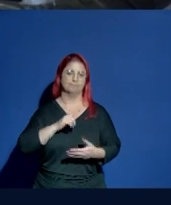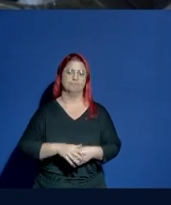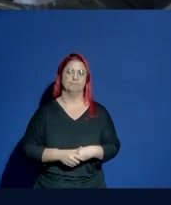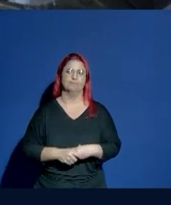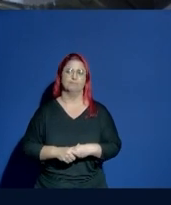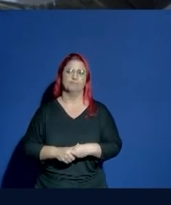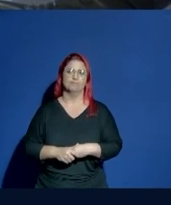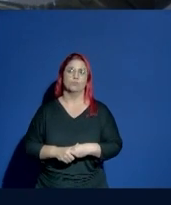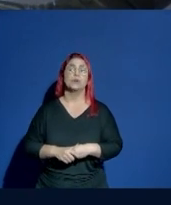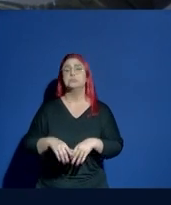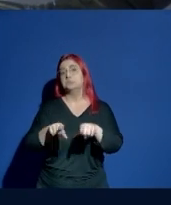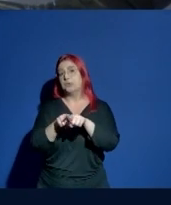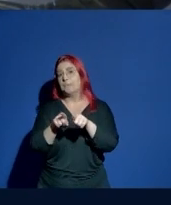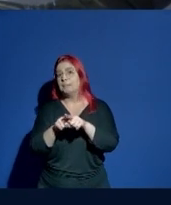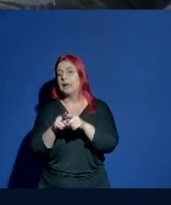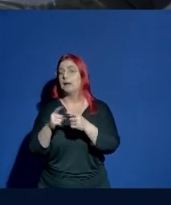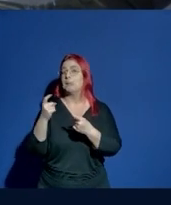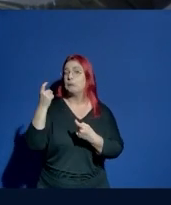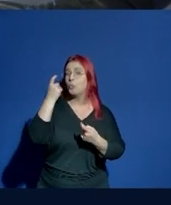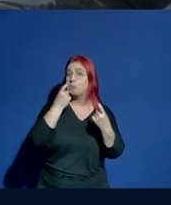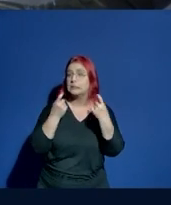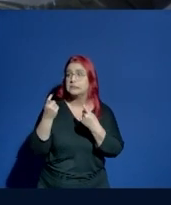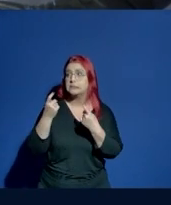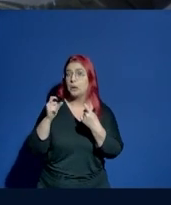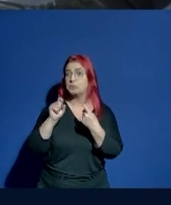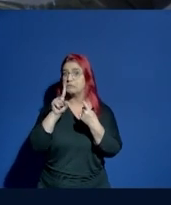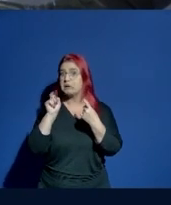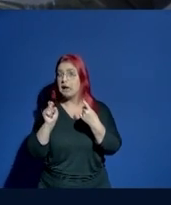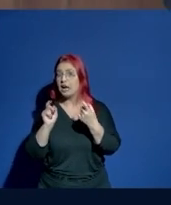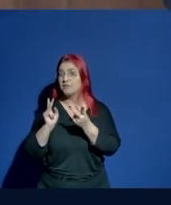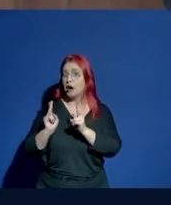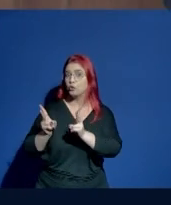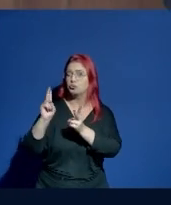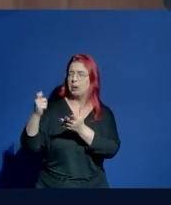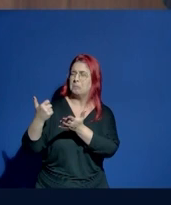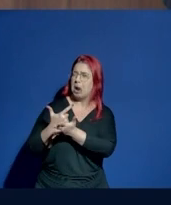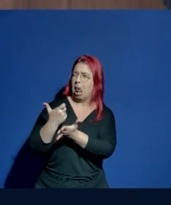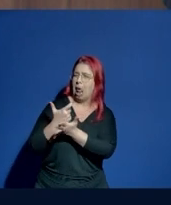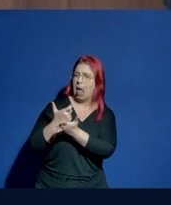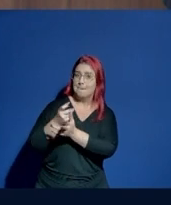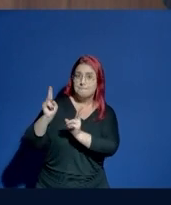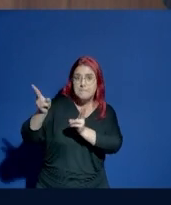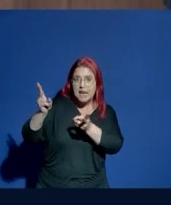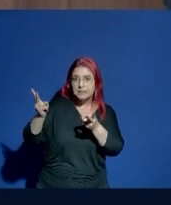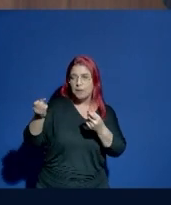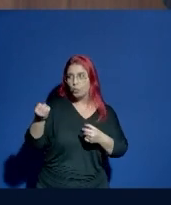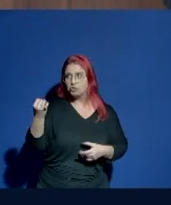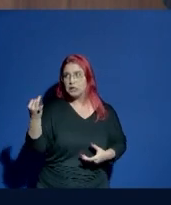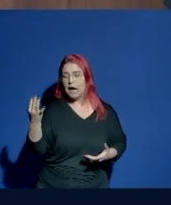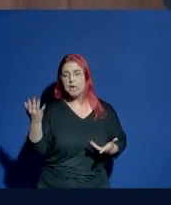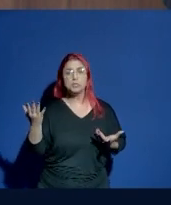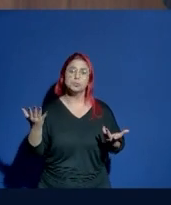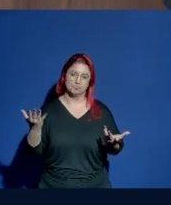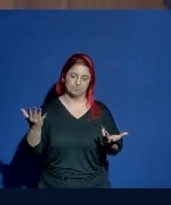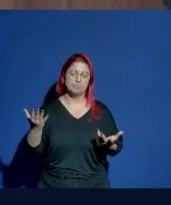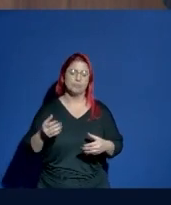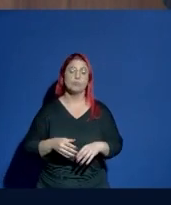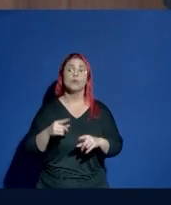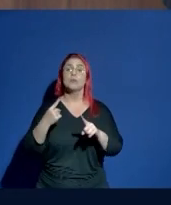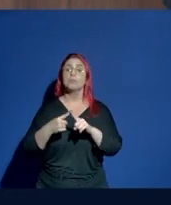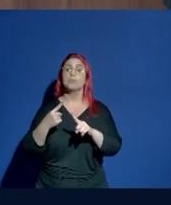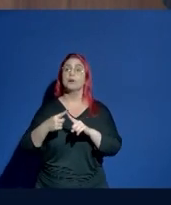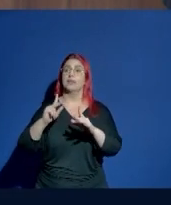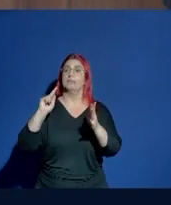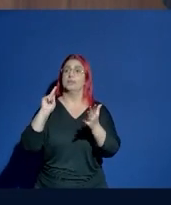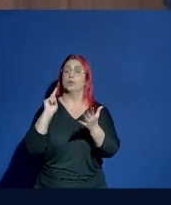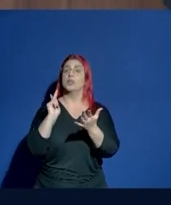com até alguma preocupação de que ele se mantivesse. Essa foi a grande coisa, porque quando houve, né, o